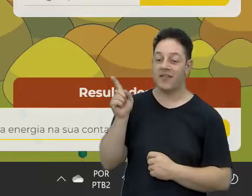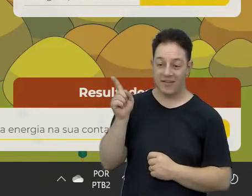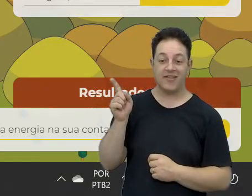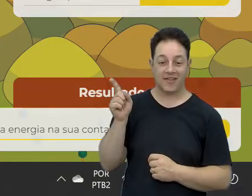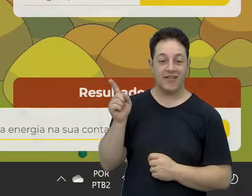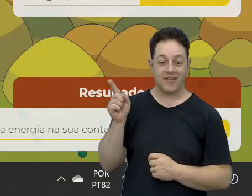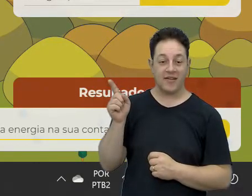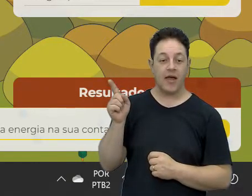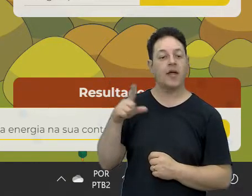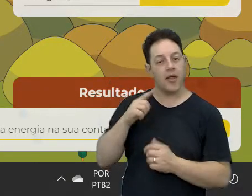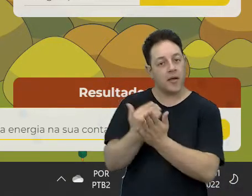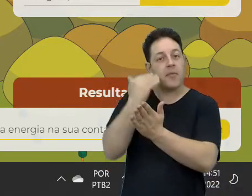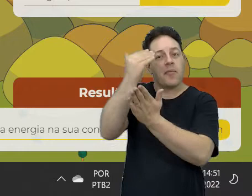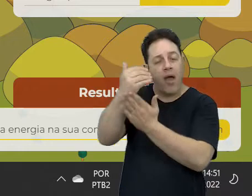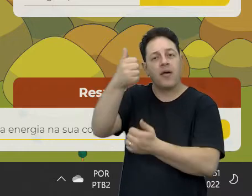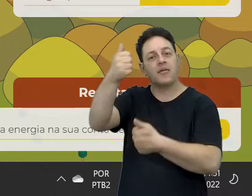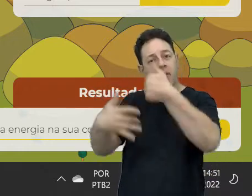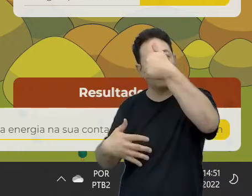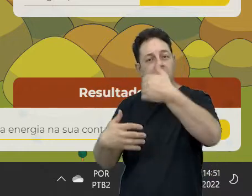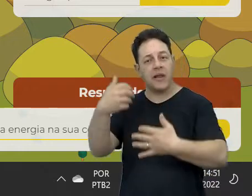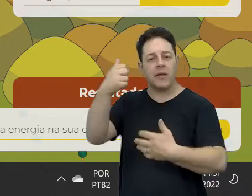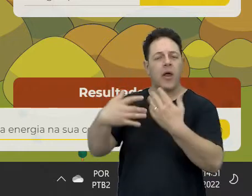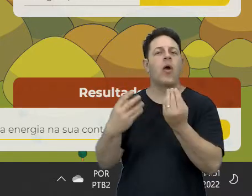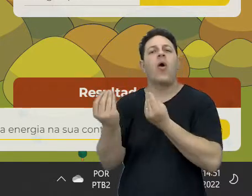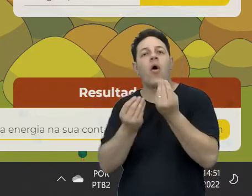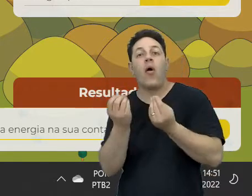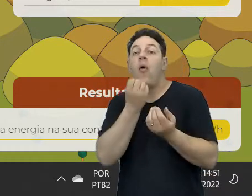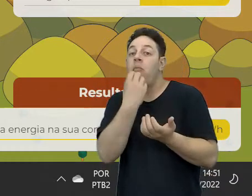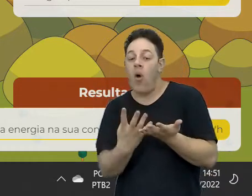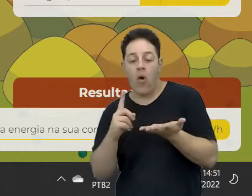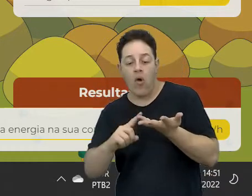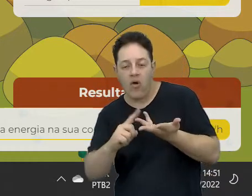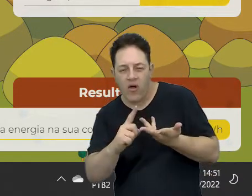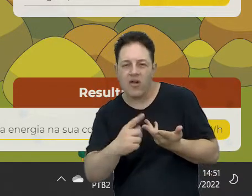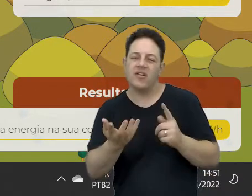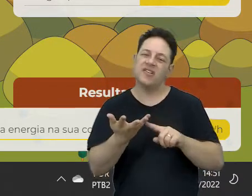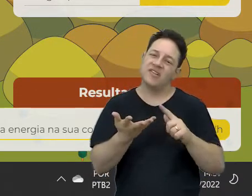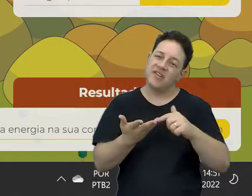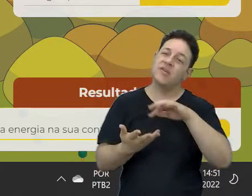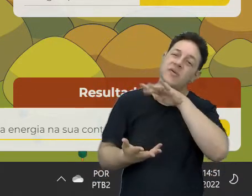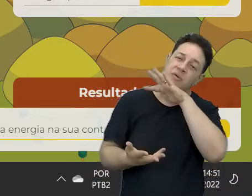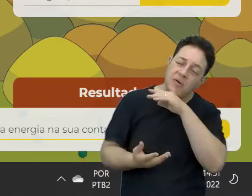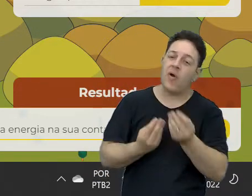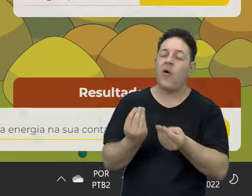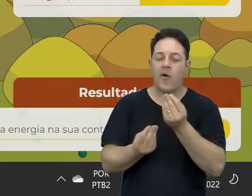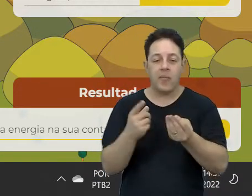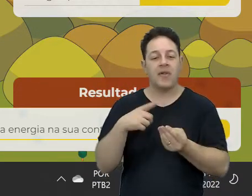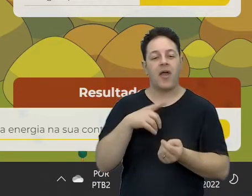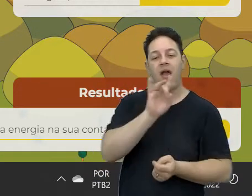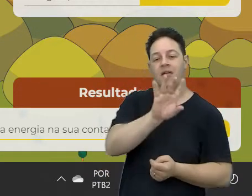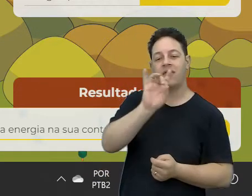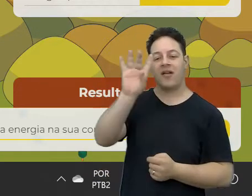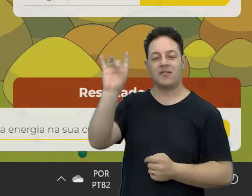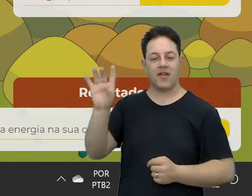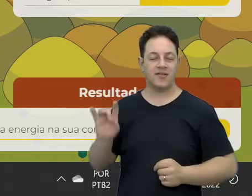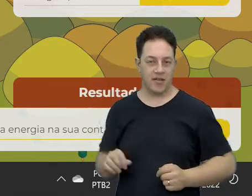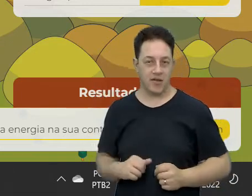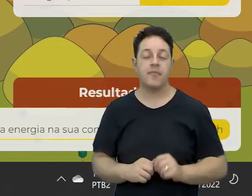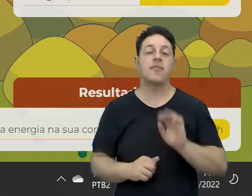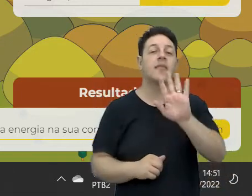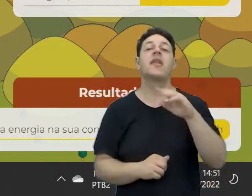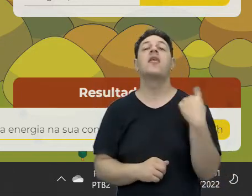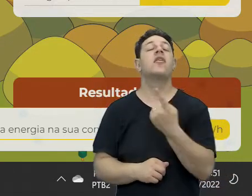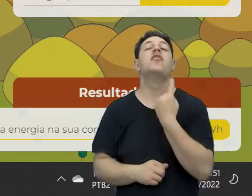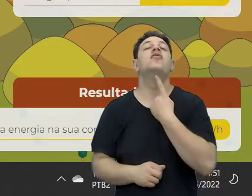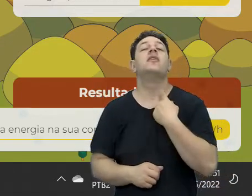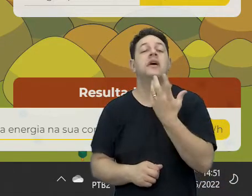mais algumas explicações de vantagens e desvantagens e tudo mais de cada uma dessas usinas. Então, o que a gente quer é